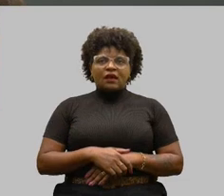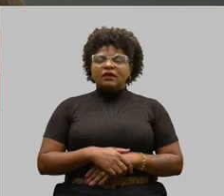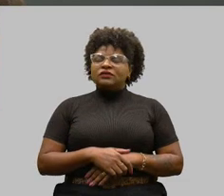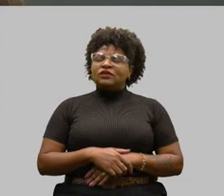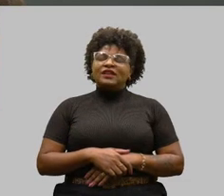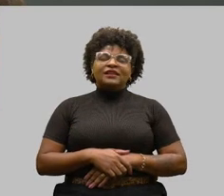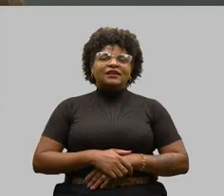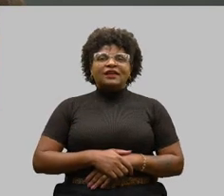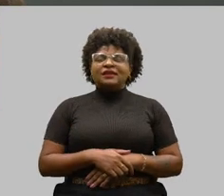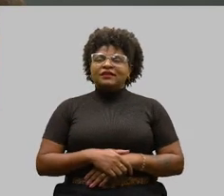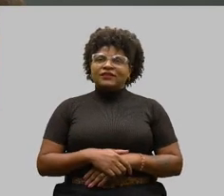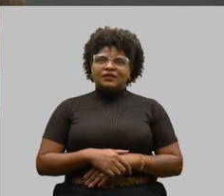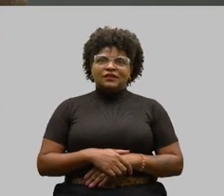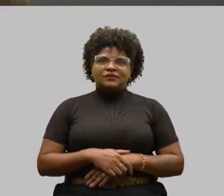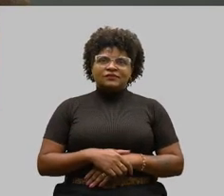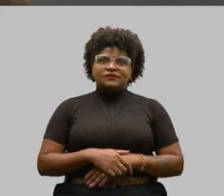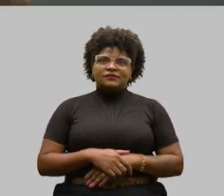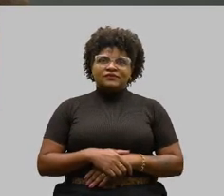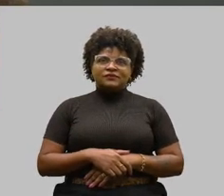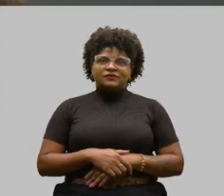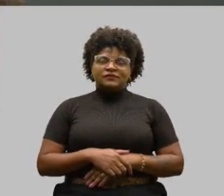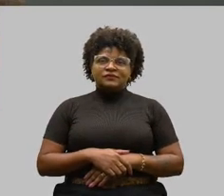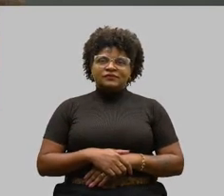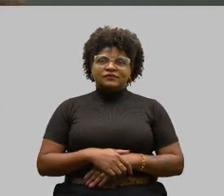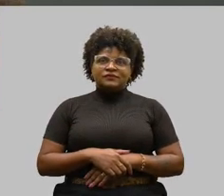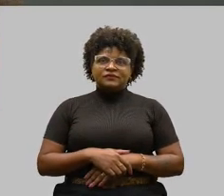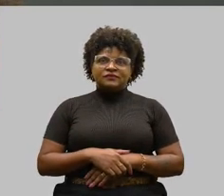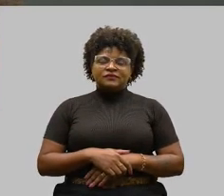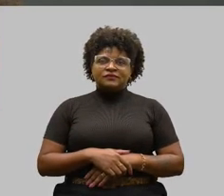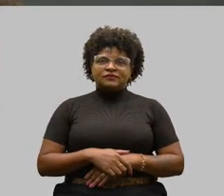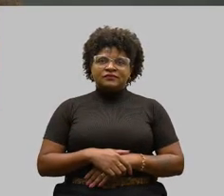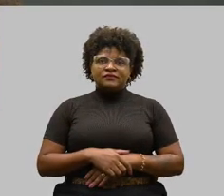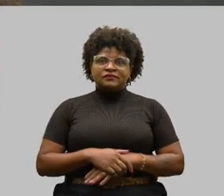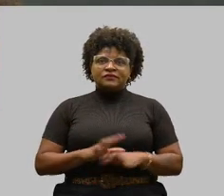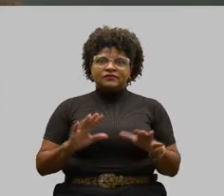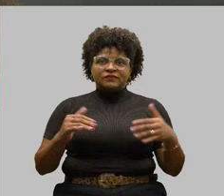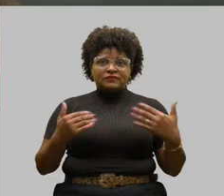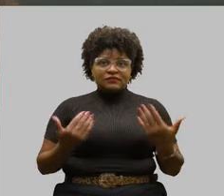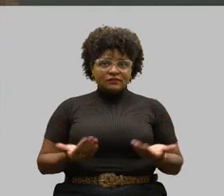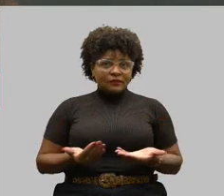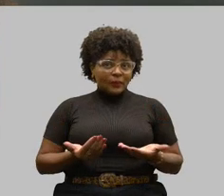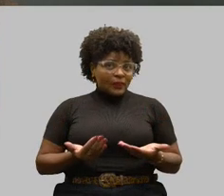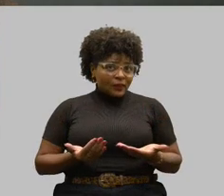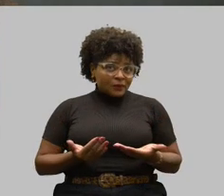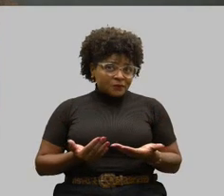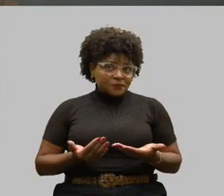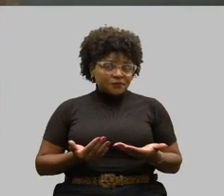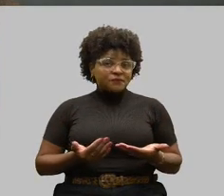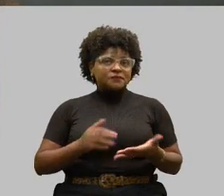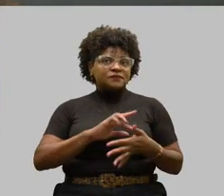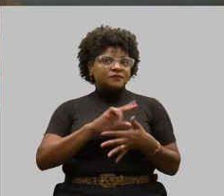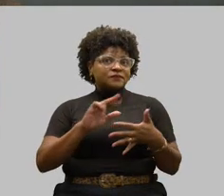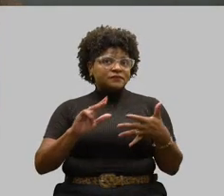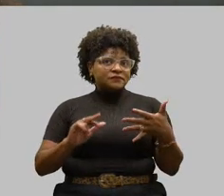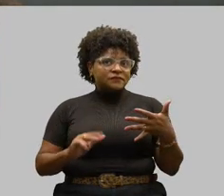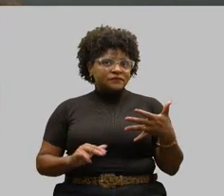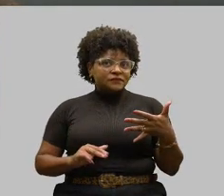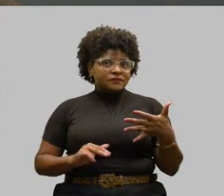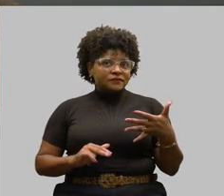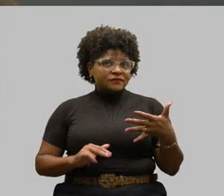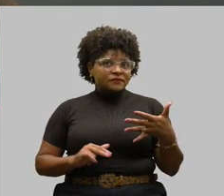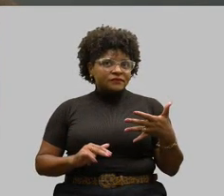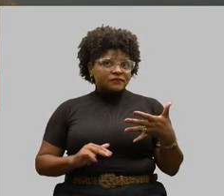de atrofia poderia com tempo isso inclusive nos foi dito pelos médicos de São Paulo que talvez